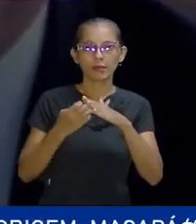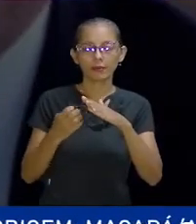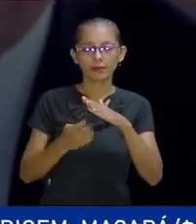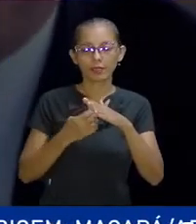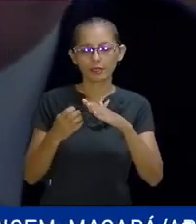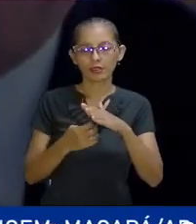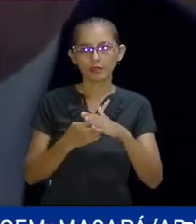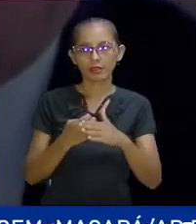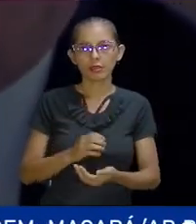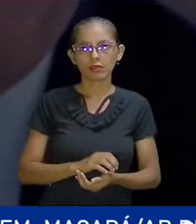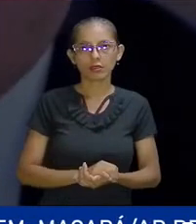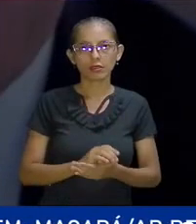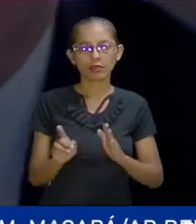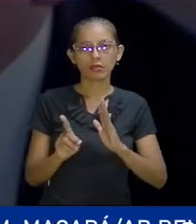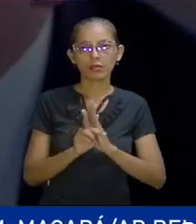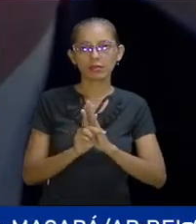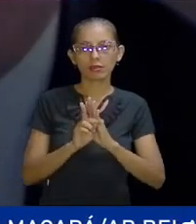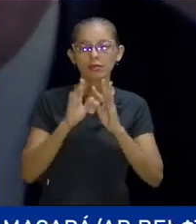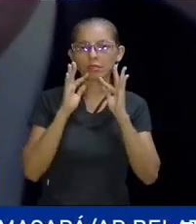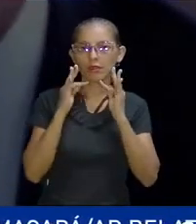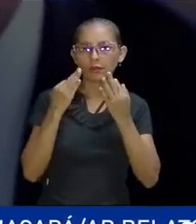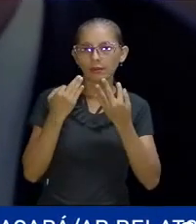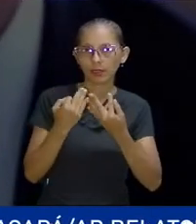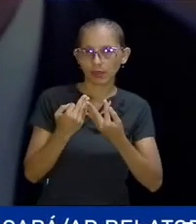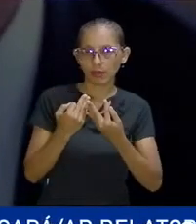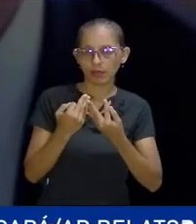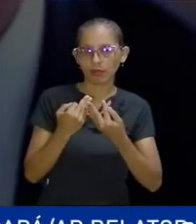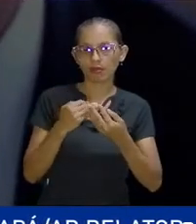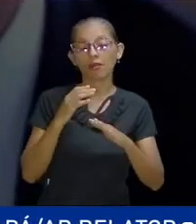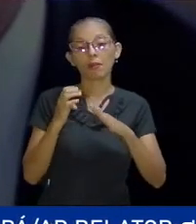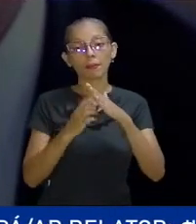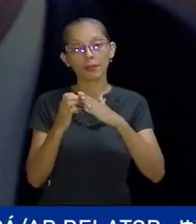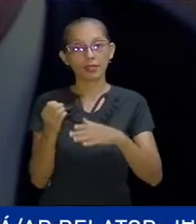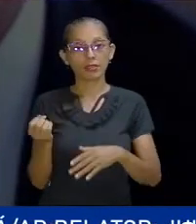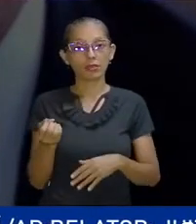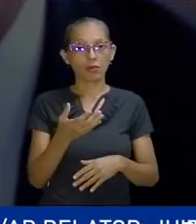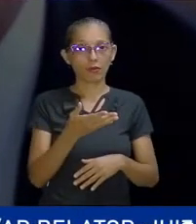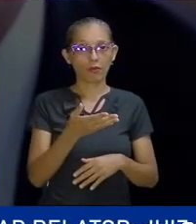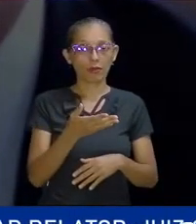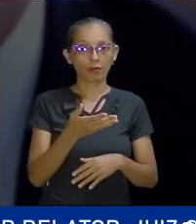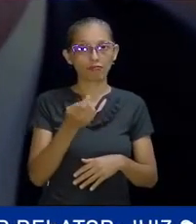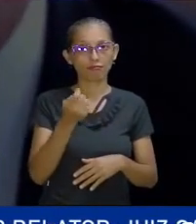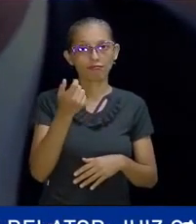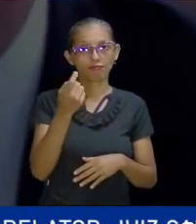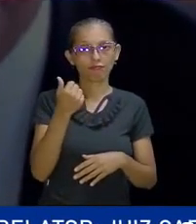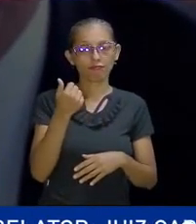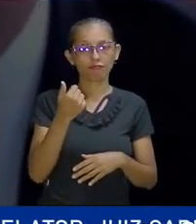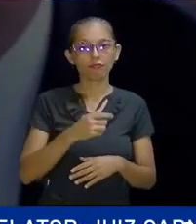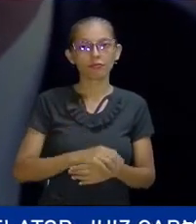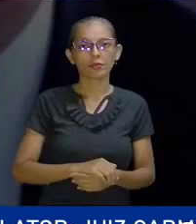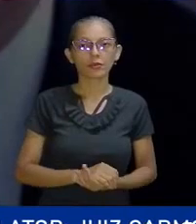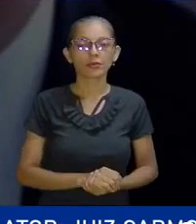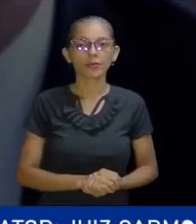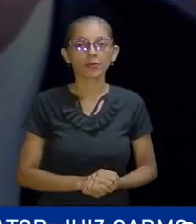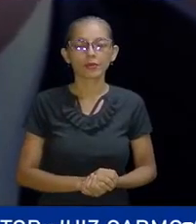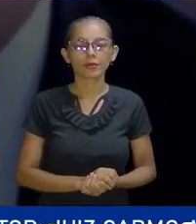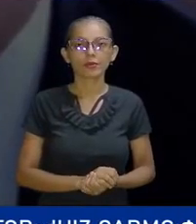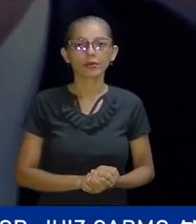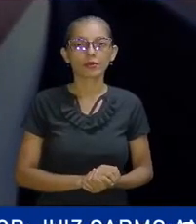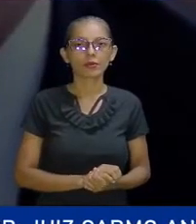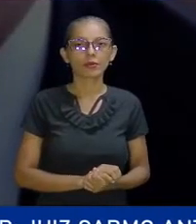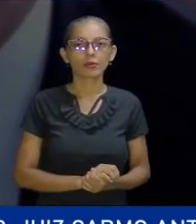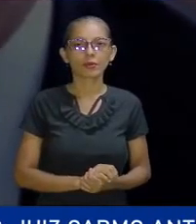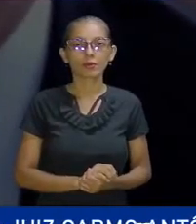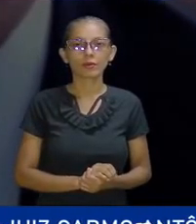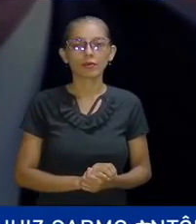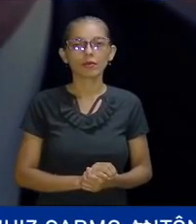constituídas bem recente e com o quadro societário,